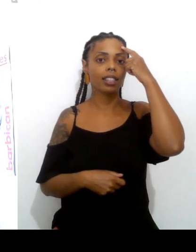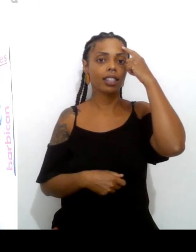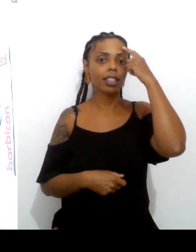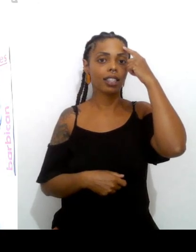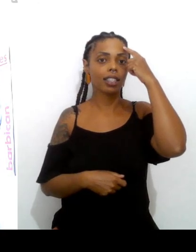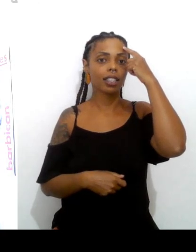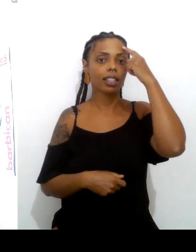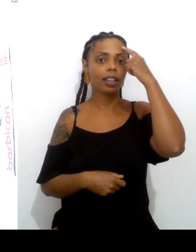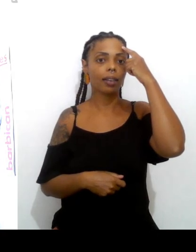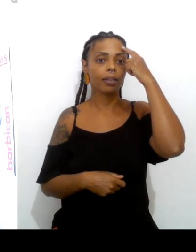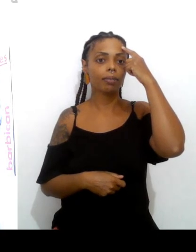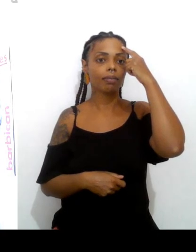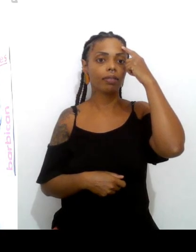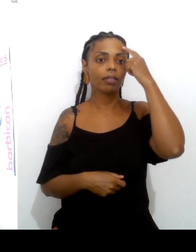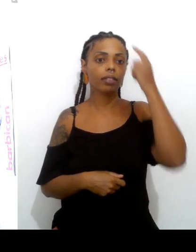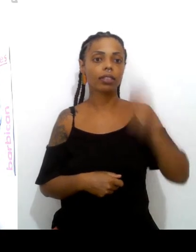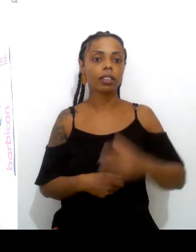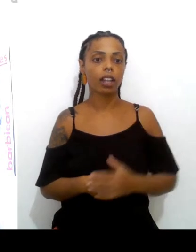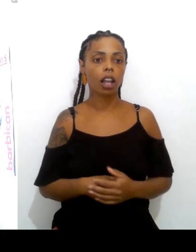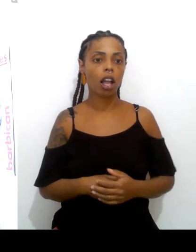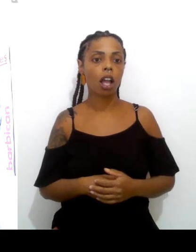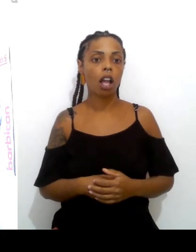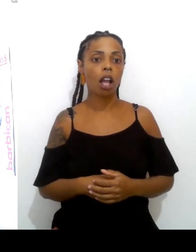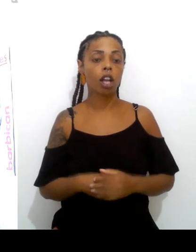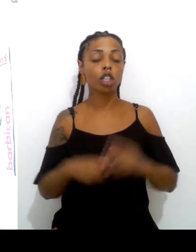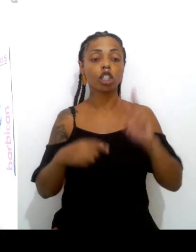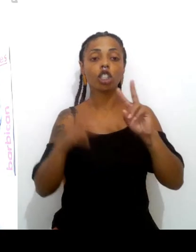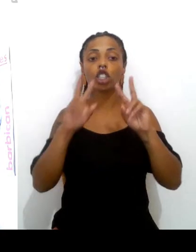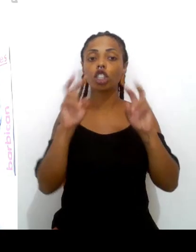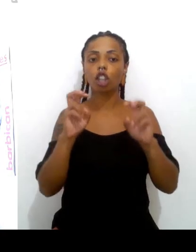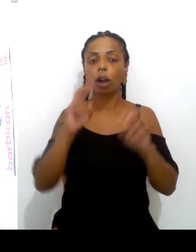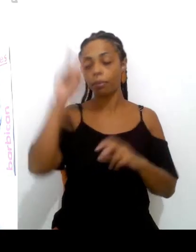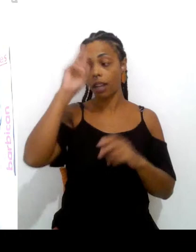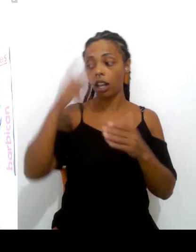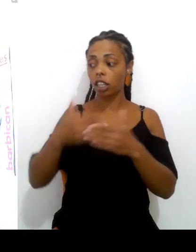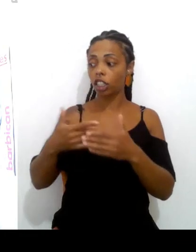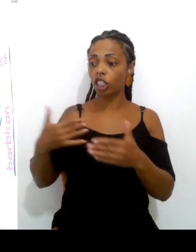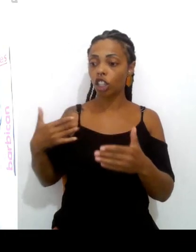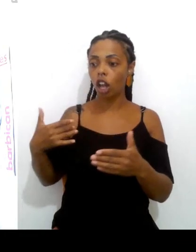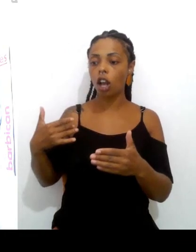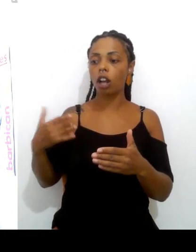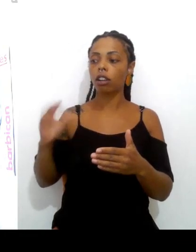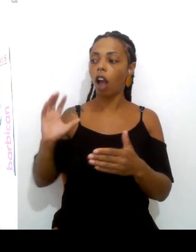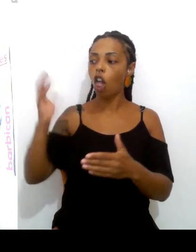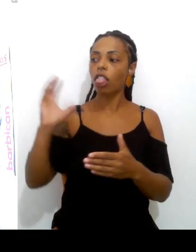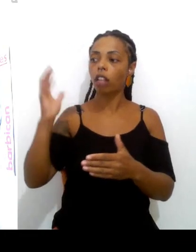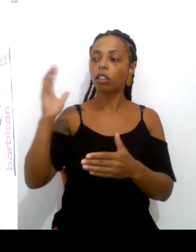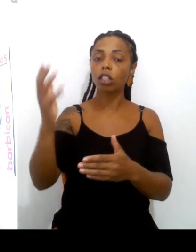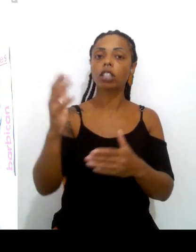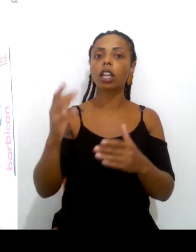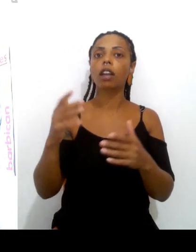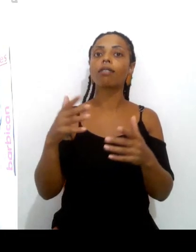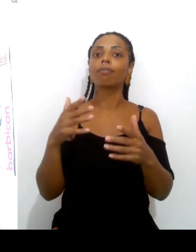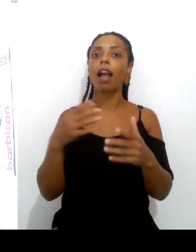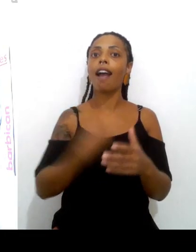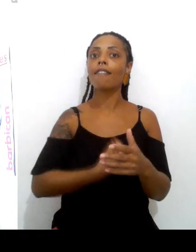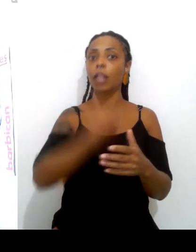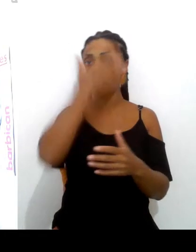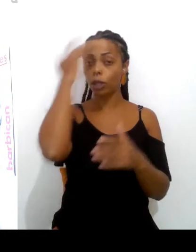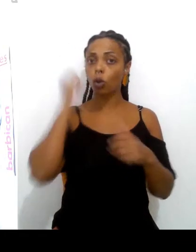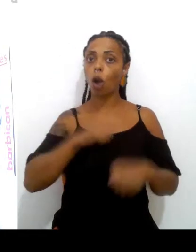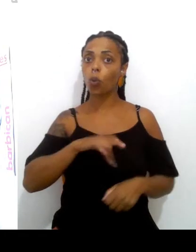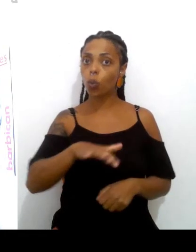Nas questões históricas complexas de todas as pessoas crer pensando na história da arte